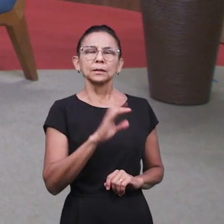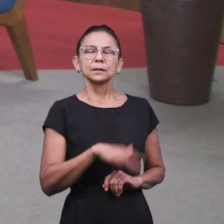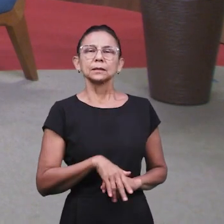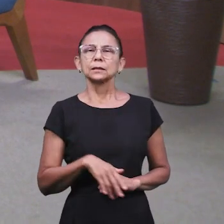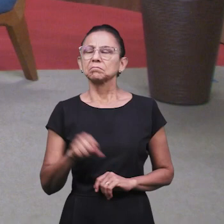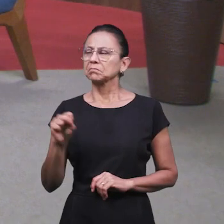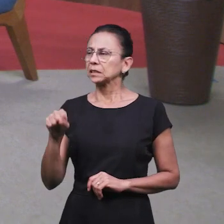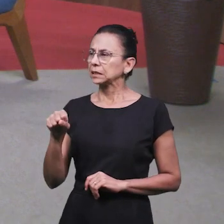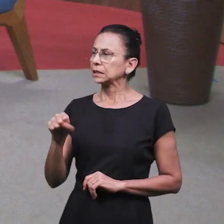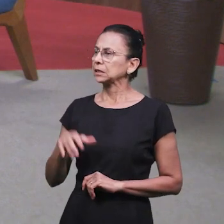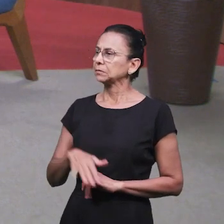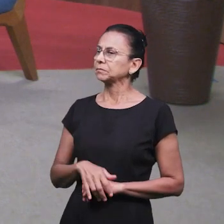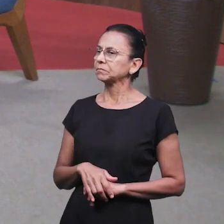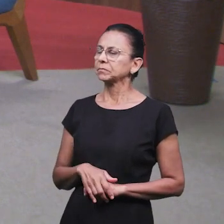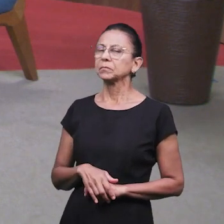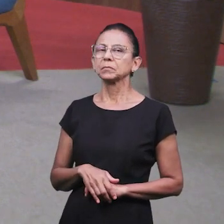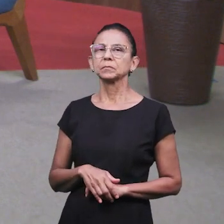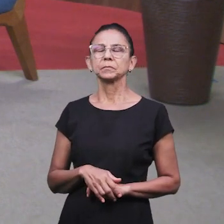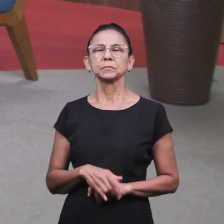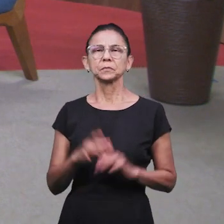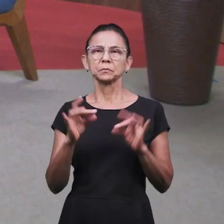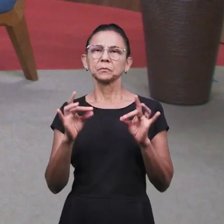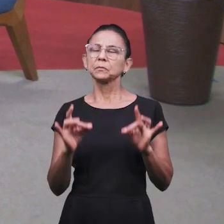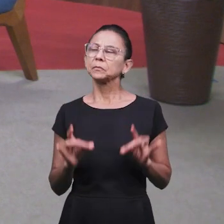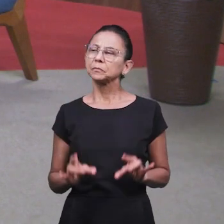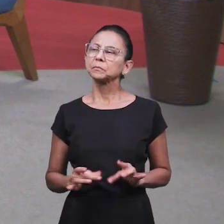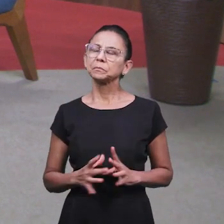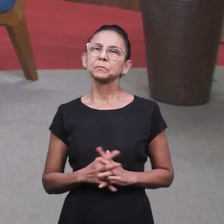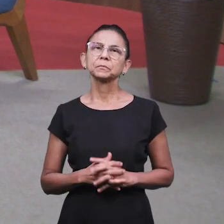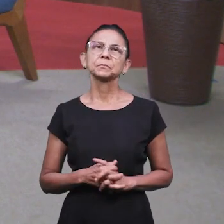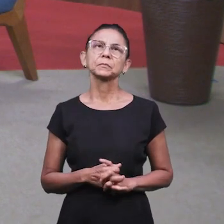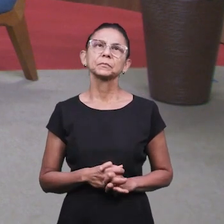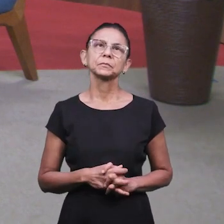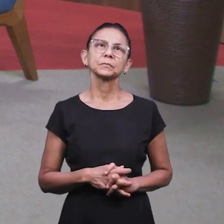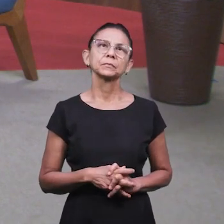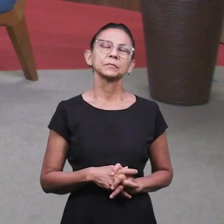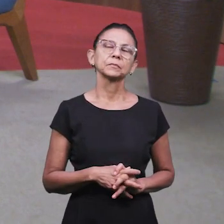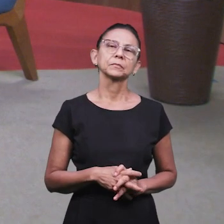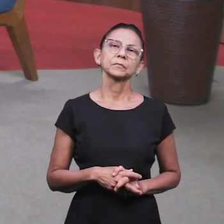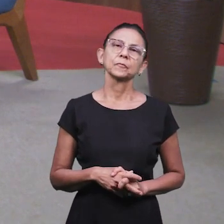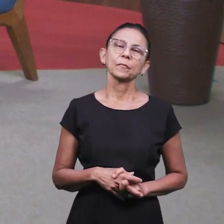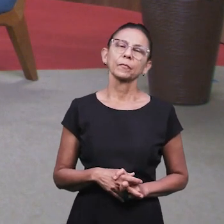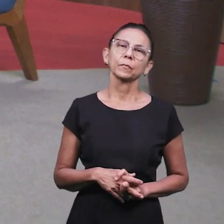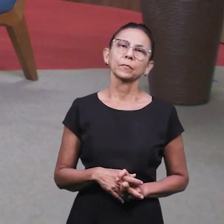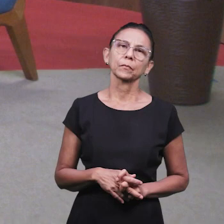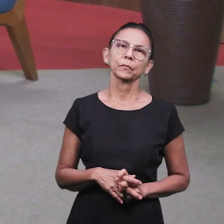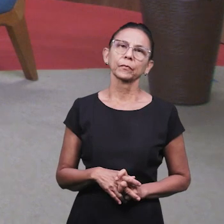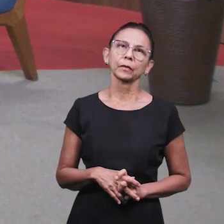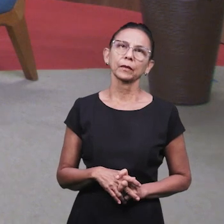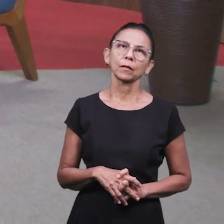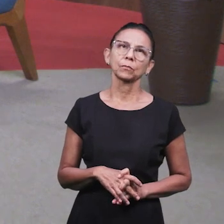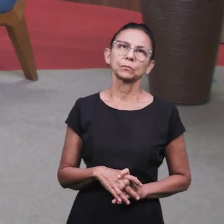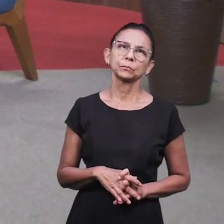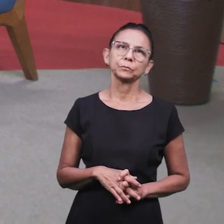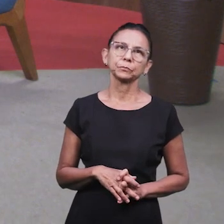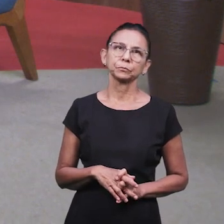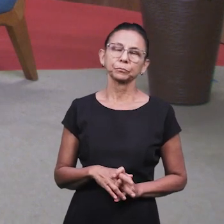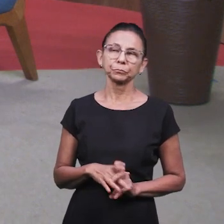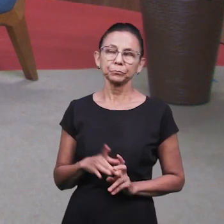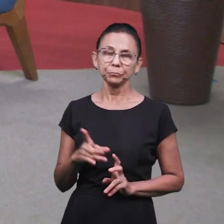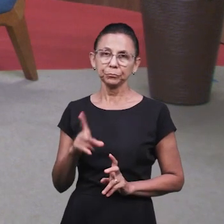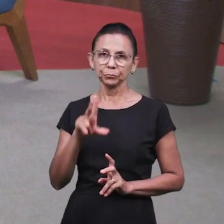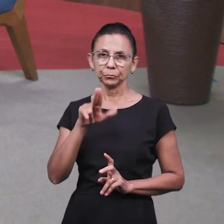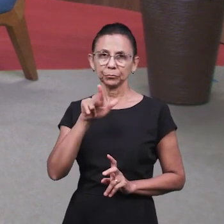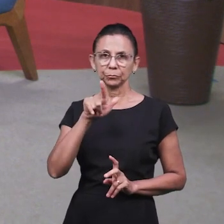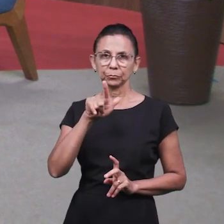observação que fizeram. Sem dúvida, né? Foram pontuais, né? E Eles